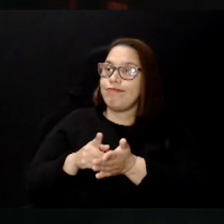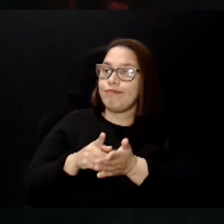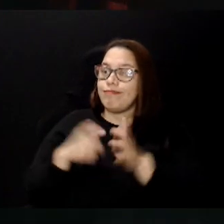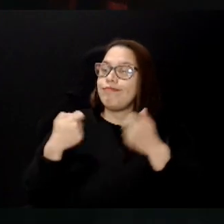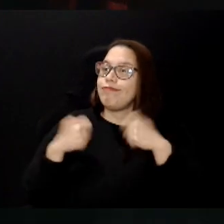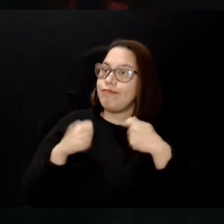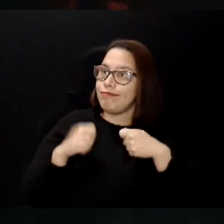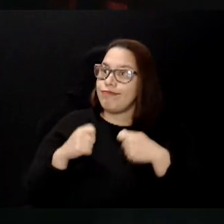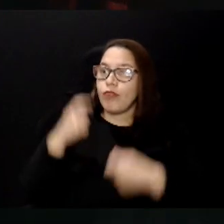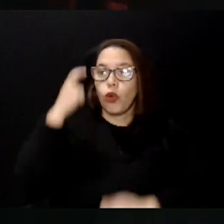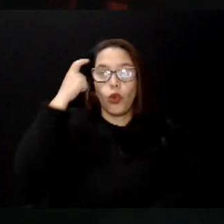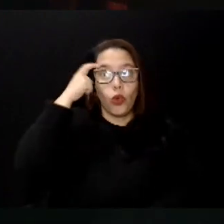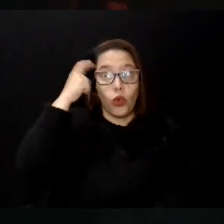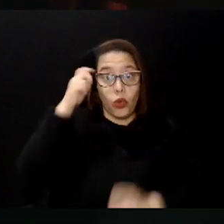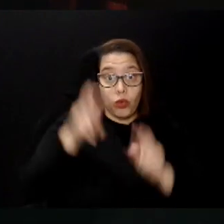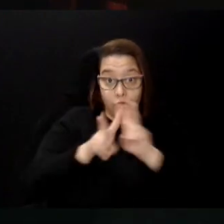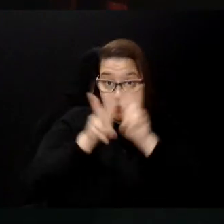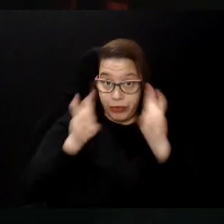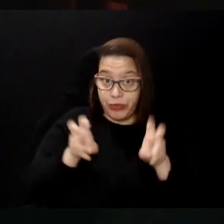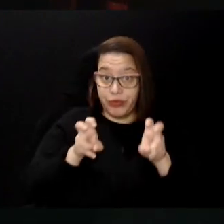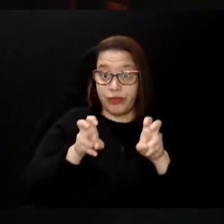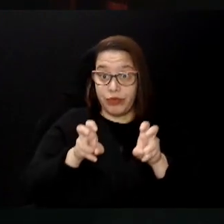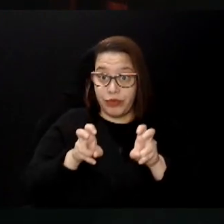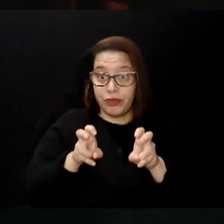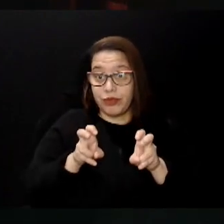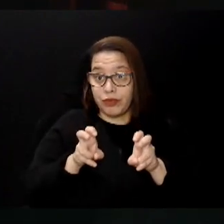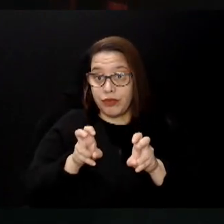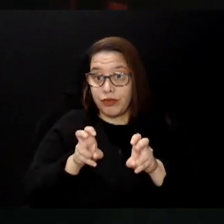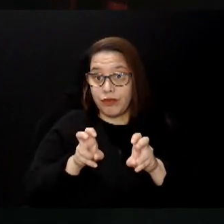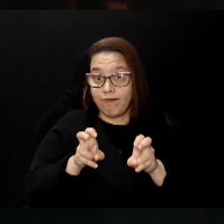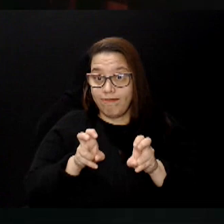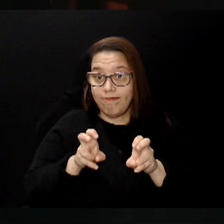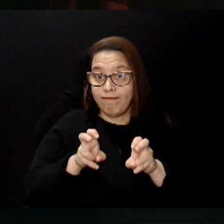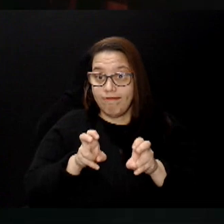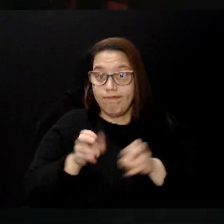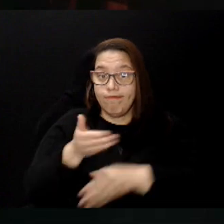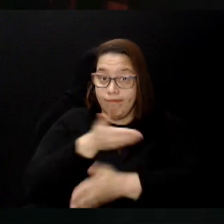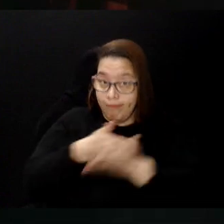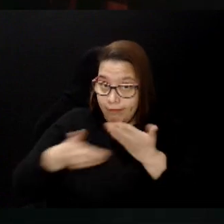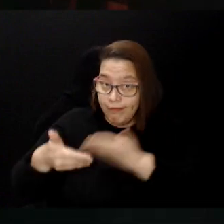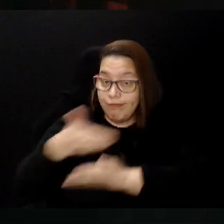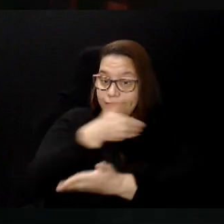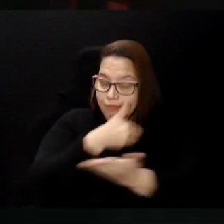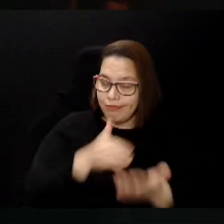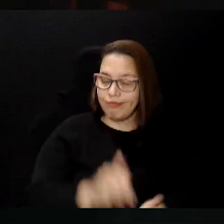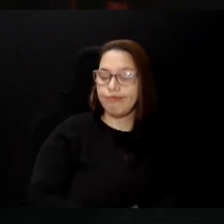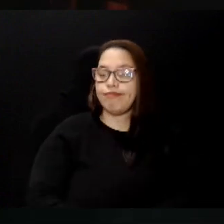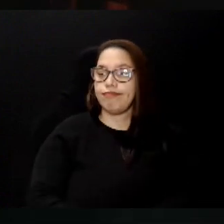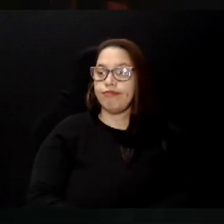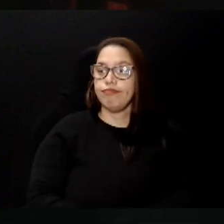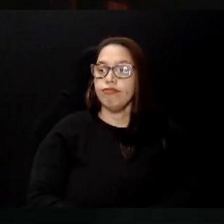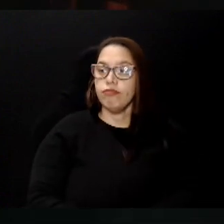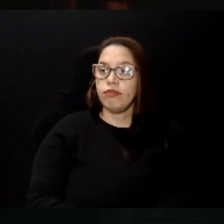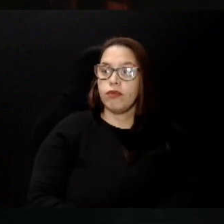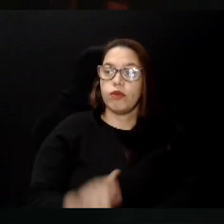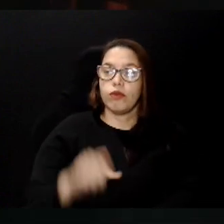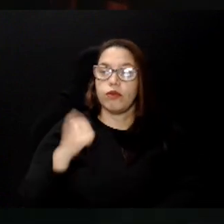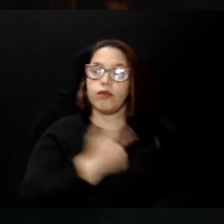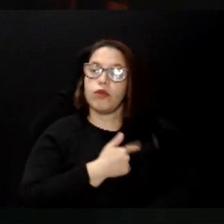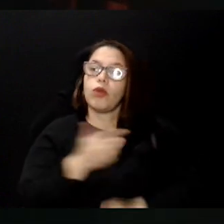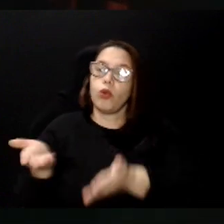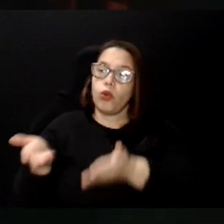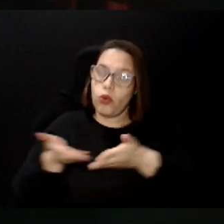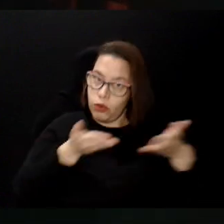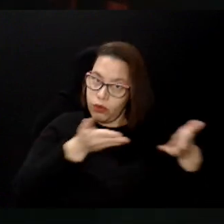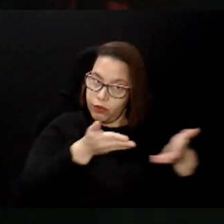sobre isso e acho que a gente contribuiu bastante, né, através dos nossos convidados, a